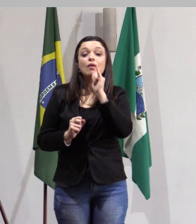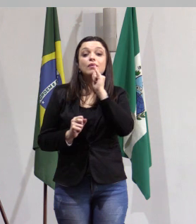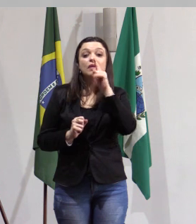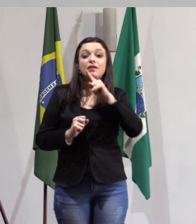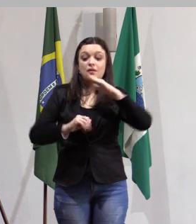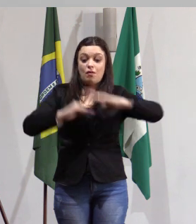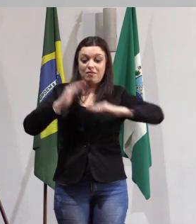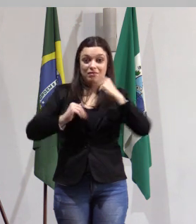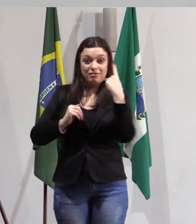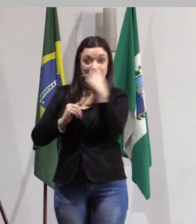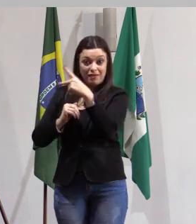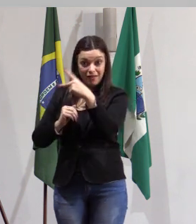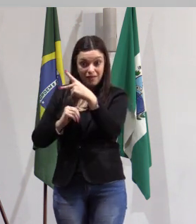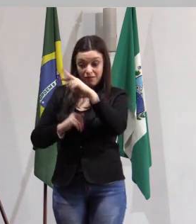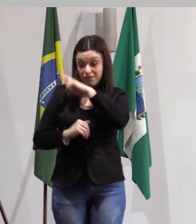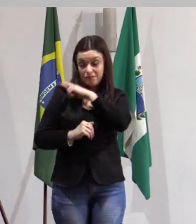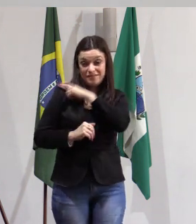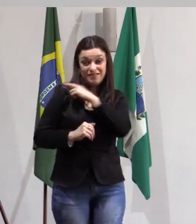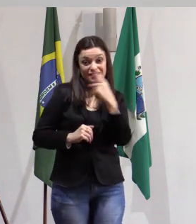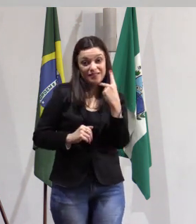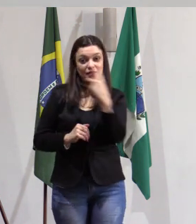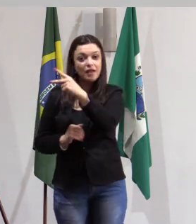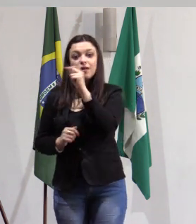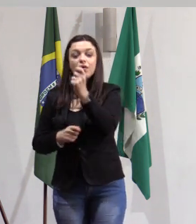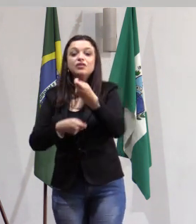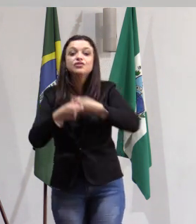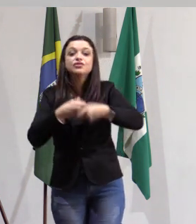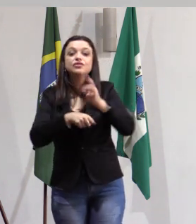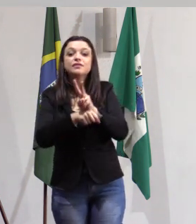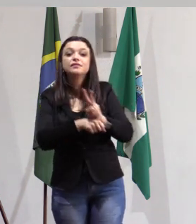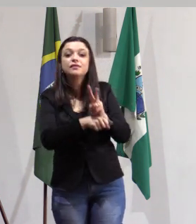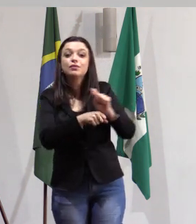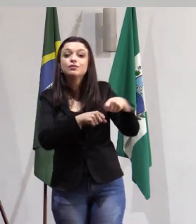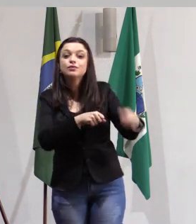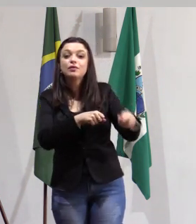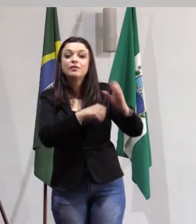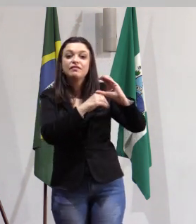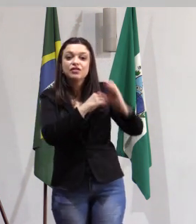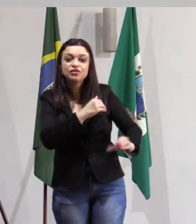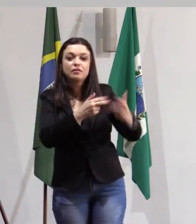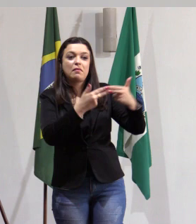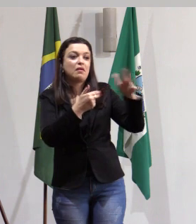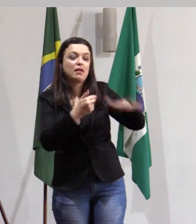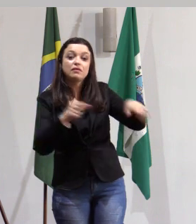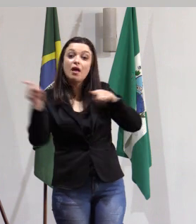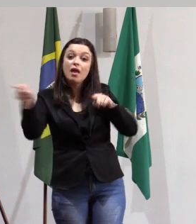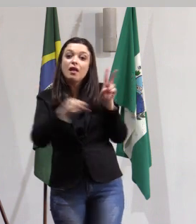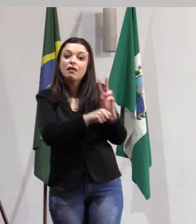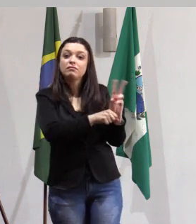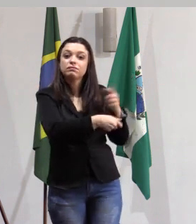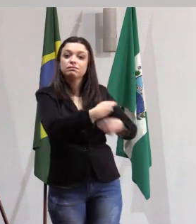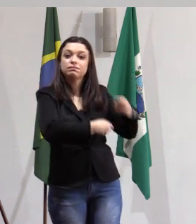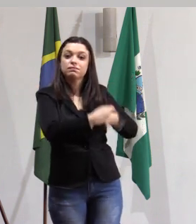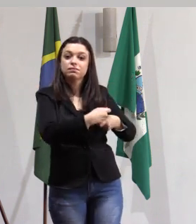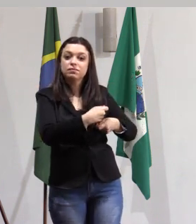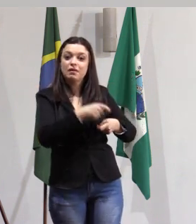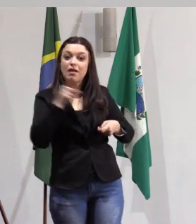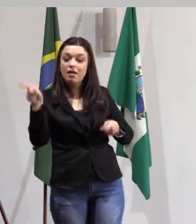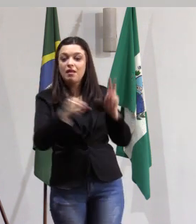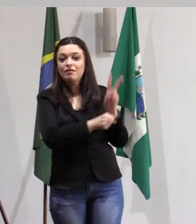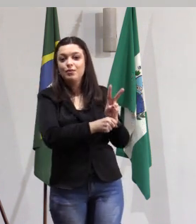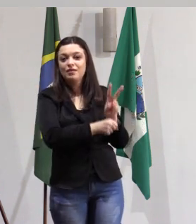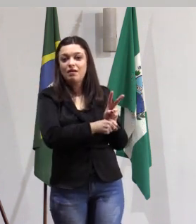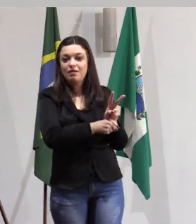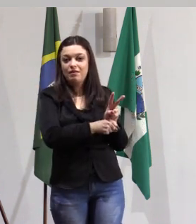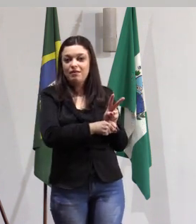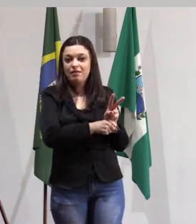realizar o processo de gestão dos recursos relativos a investimentos em empreendedorismo, pesquisa,